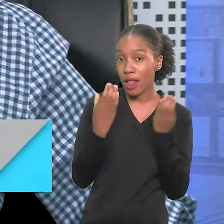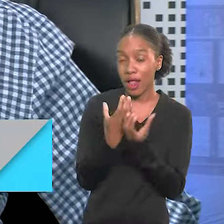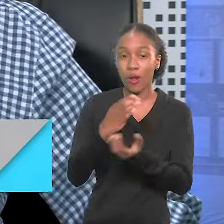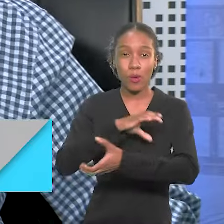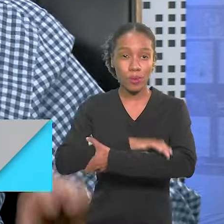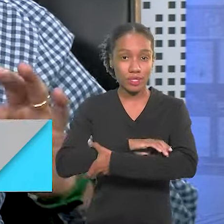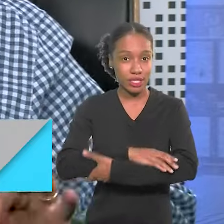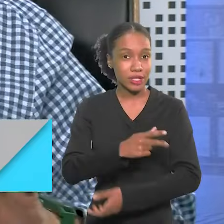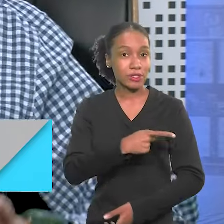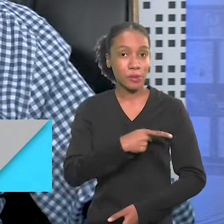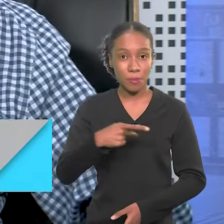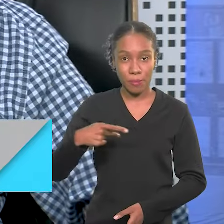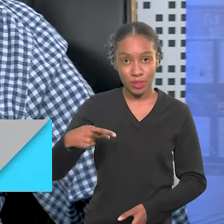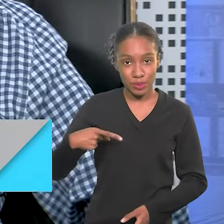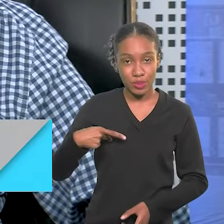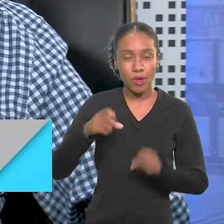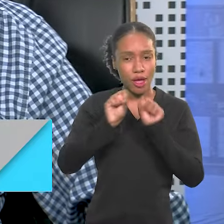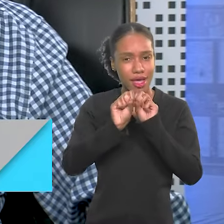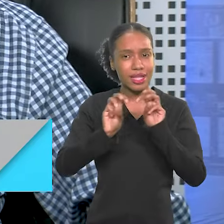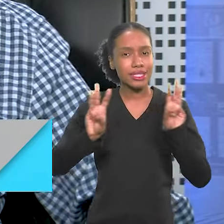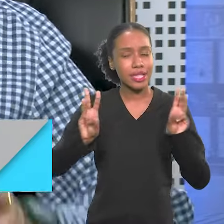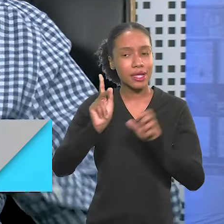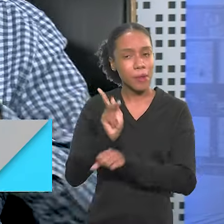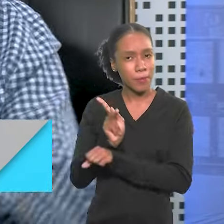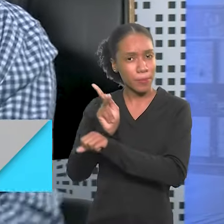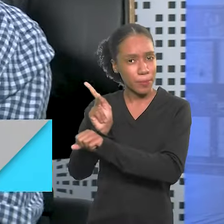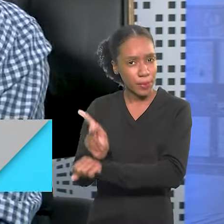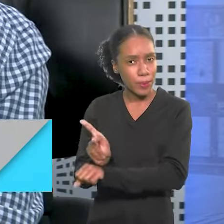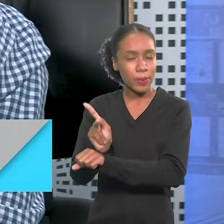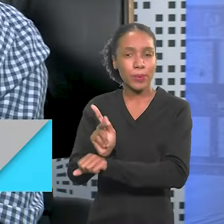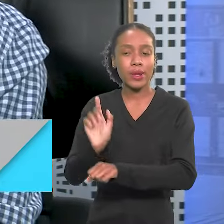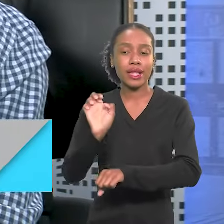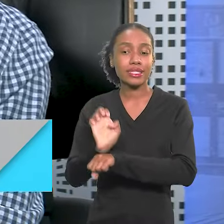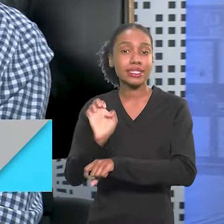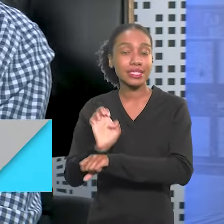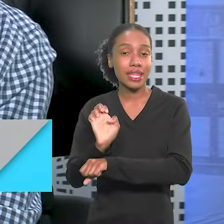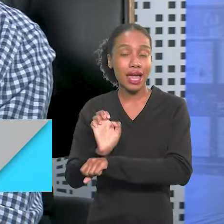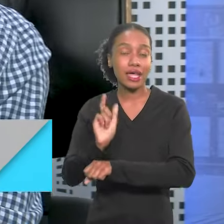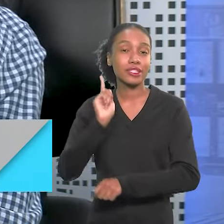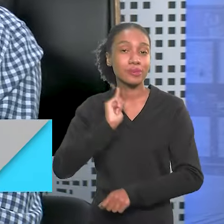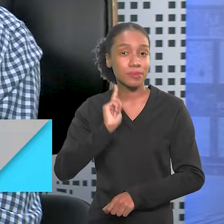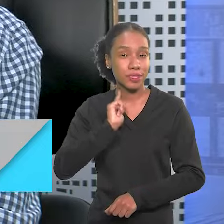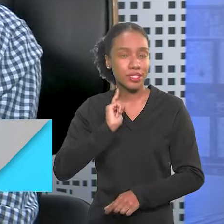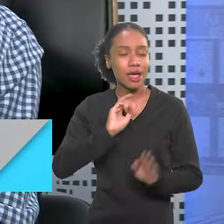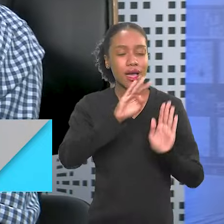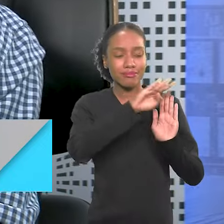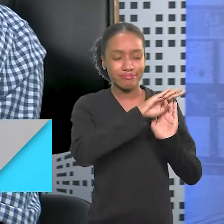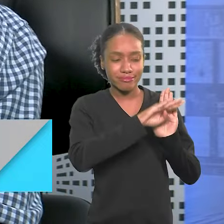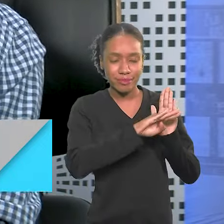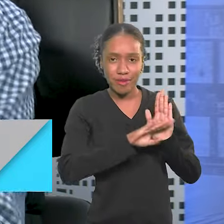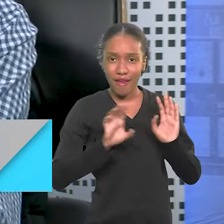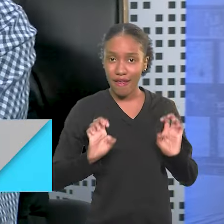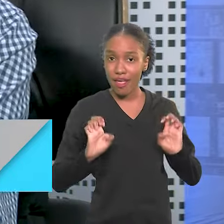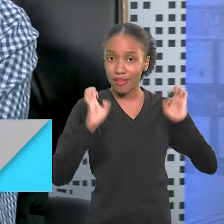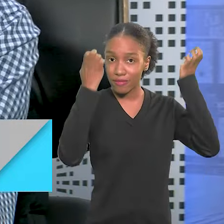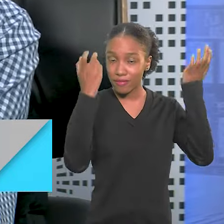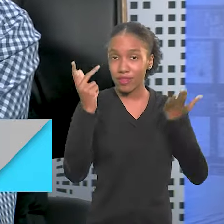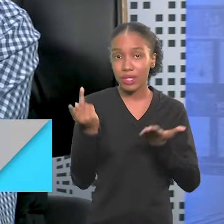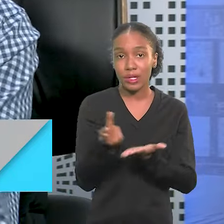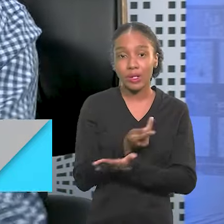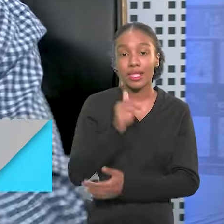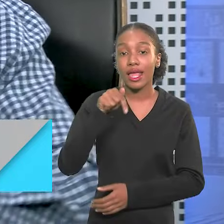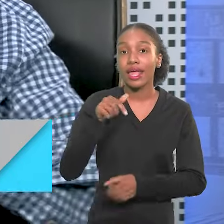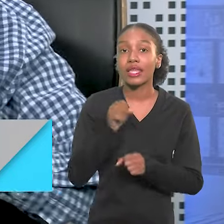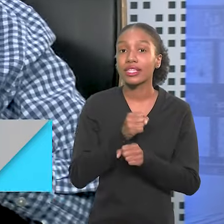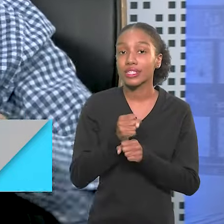Com.br Conselho de Pastores do Estado de Minas Gerais você fica sabendo de todos os eventos que nós vamos ter ainda